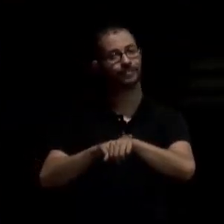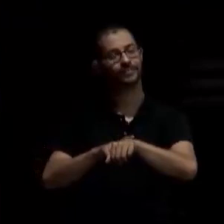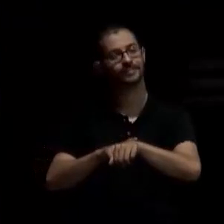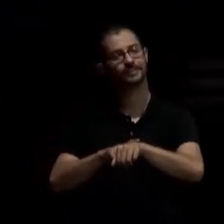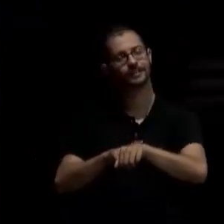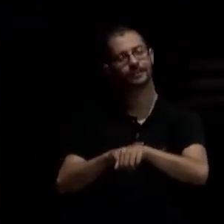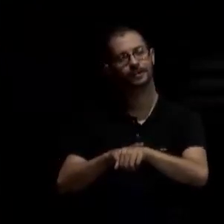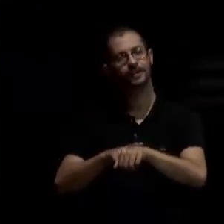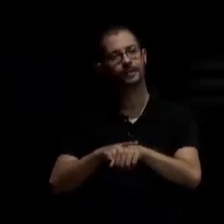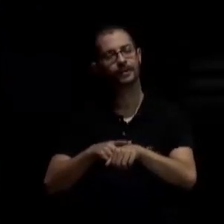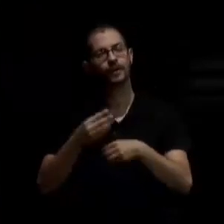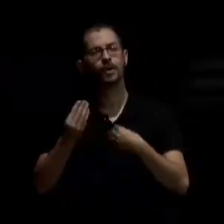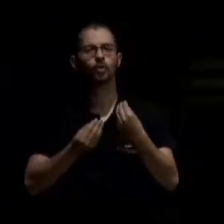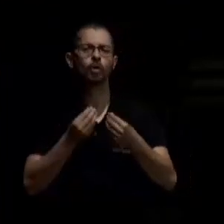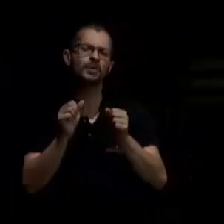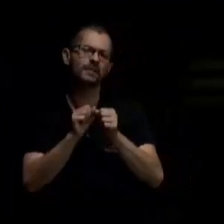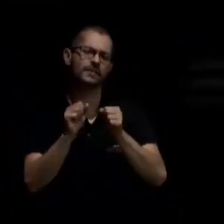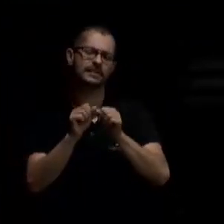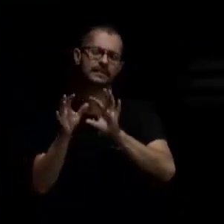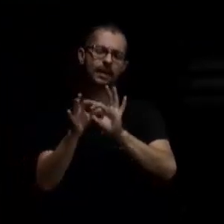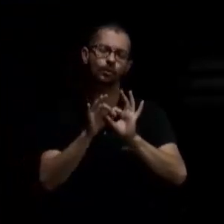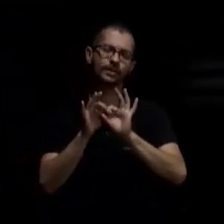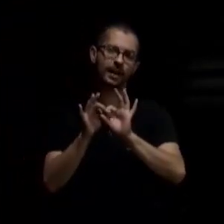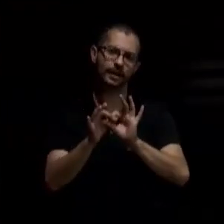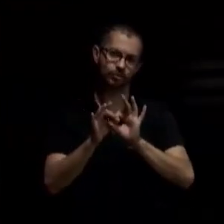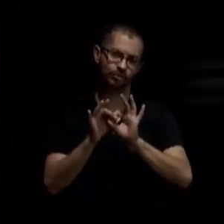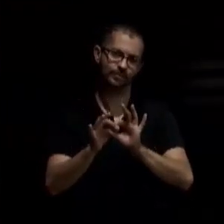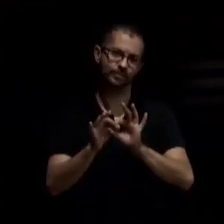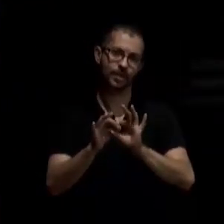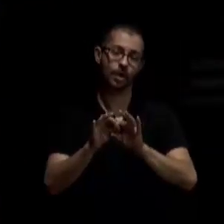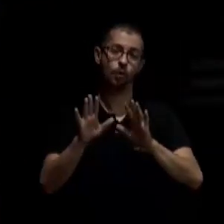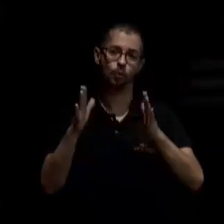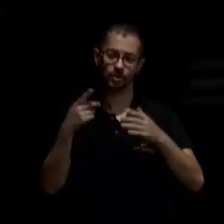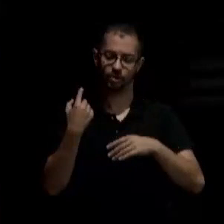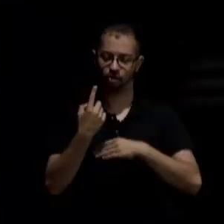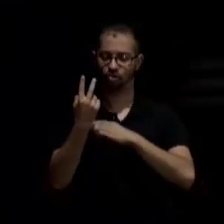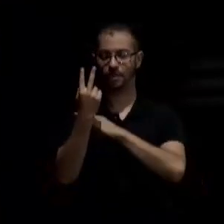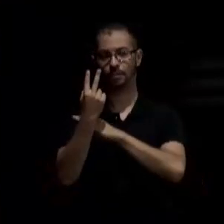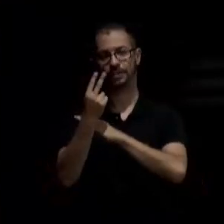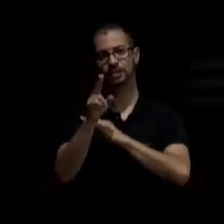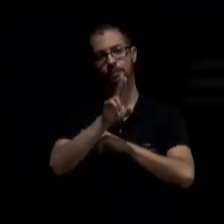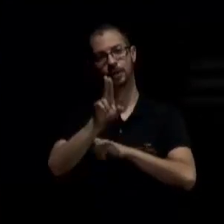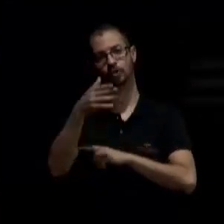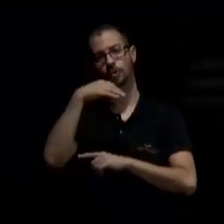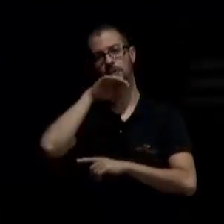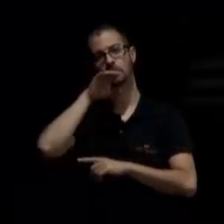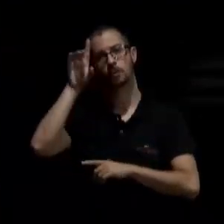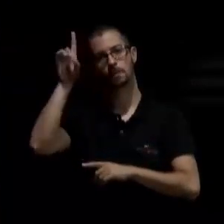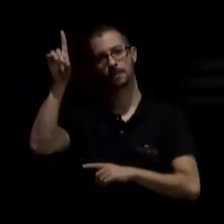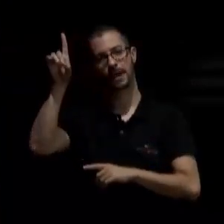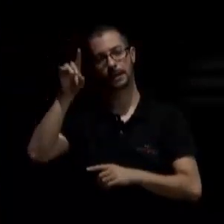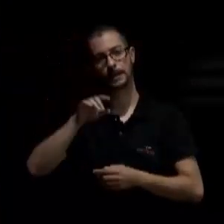Como é que ele vai gerar essa unidade? Quando nós estivermos protegidos pelo nome do Pai,